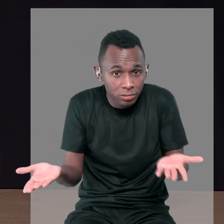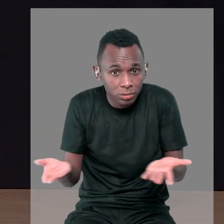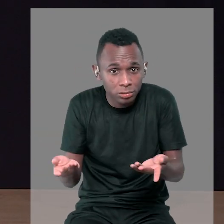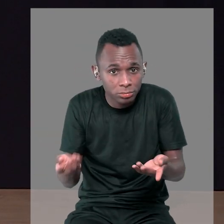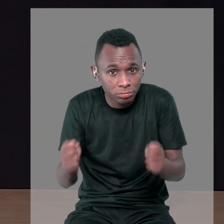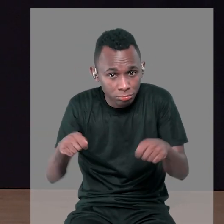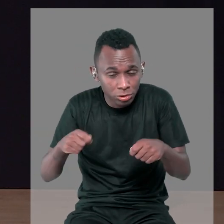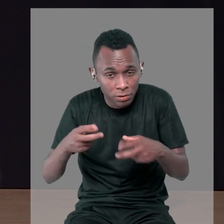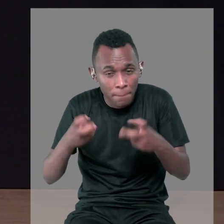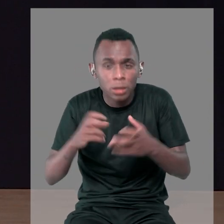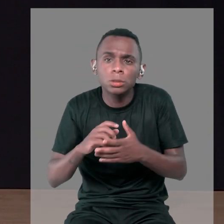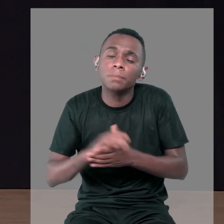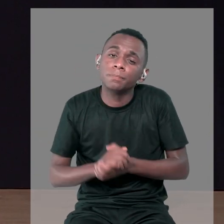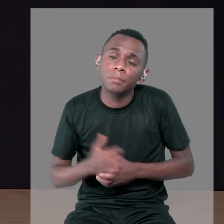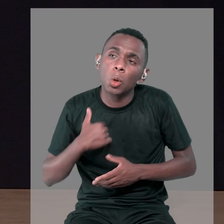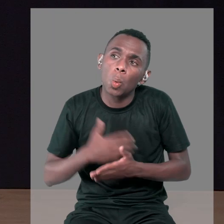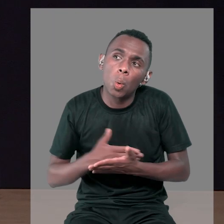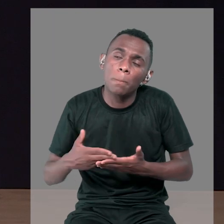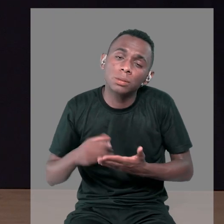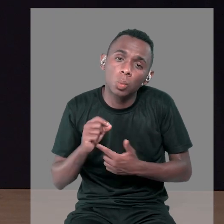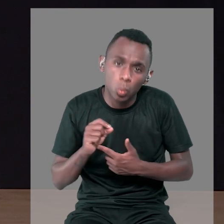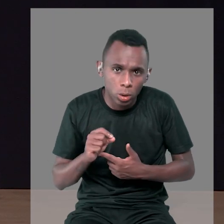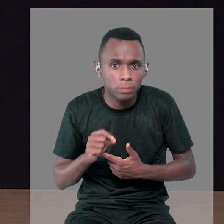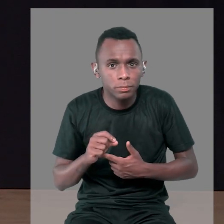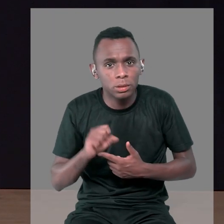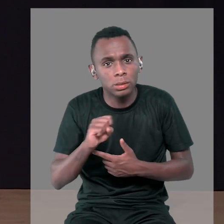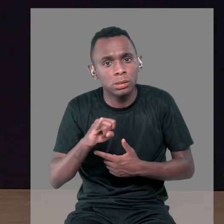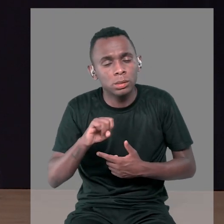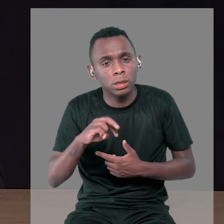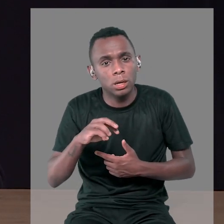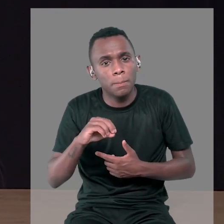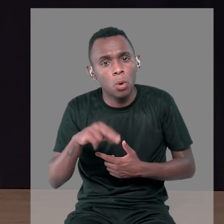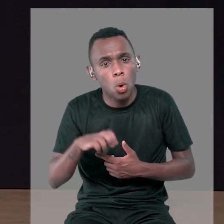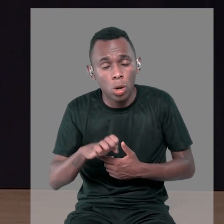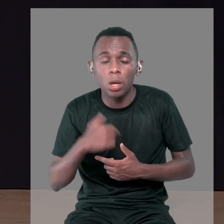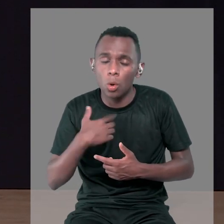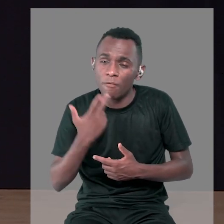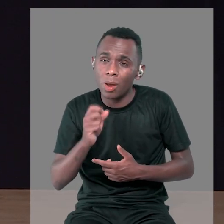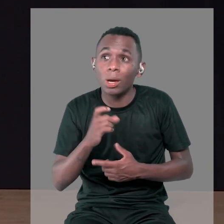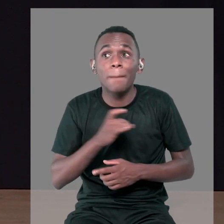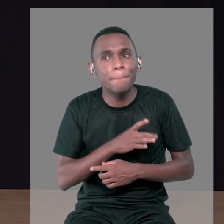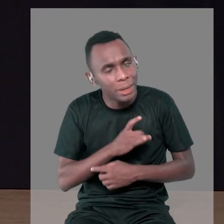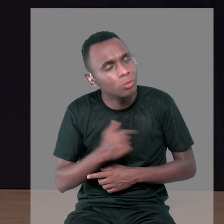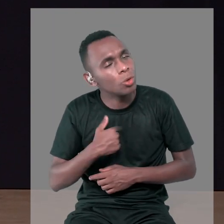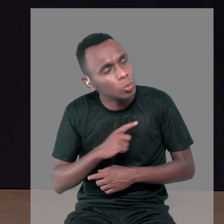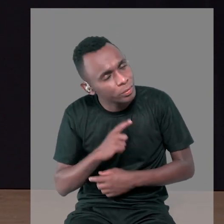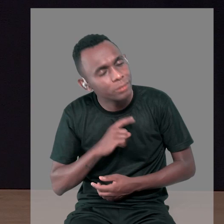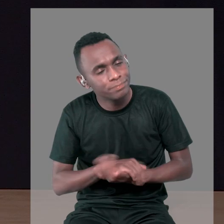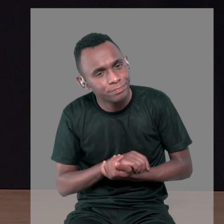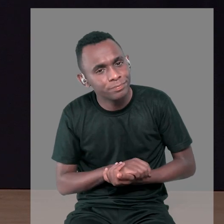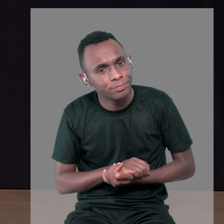E eu temerosamente comecei com a Simone de Beauvoir, porque eu devo confessar a vocês que é um medo que eu tenho.